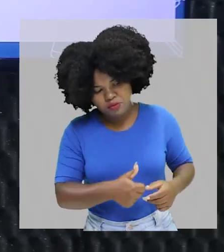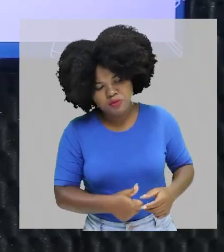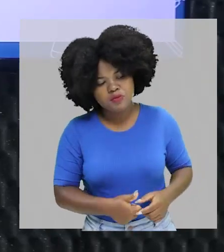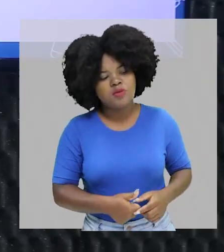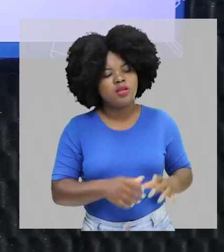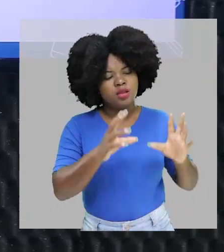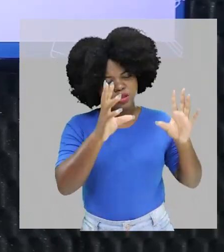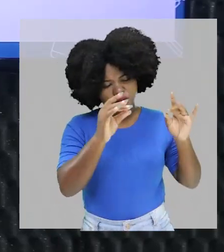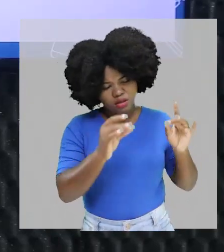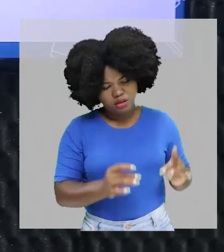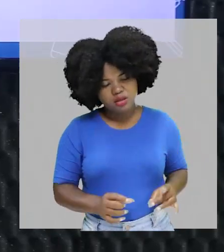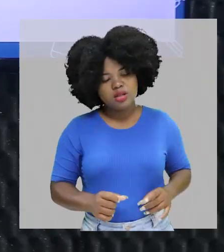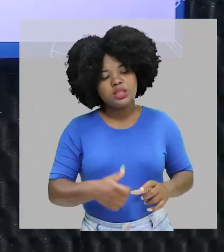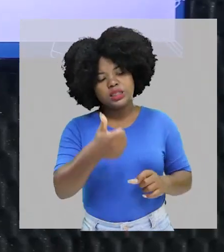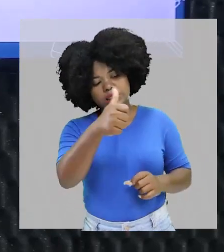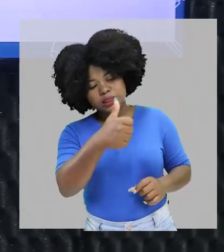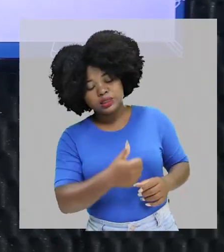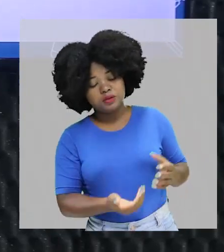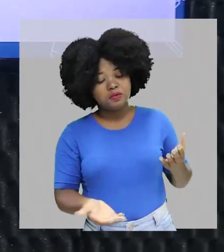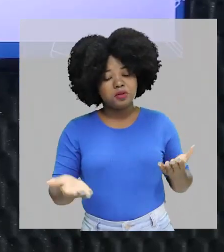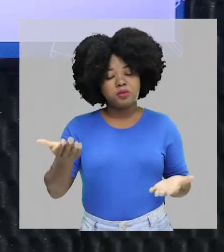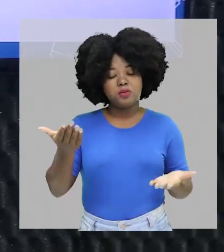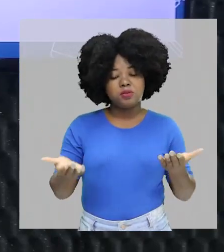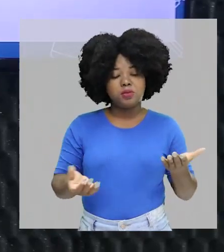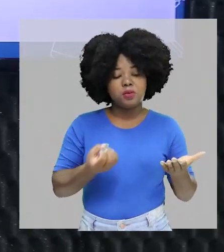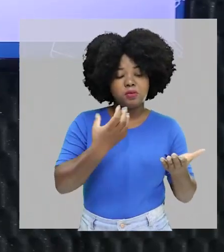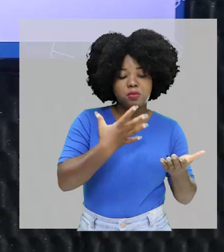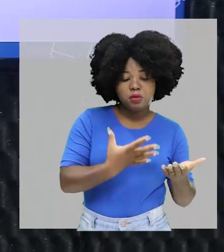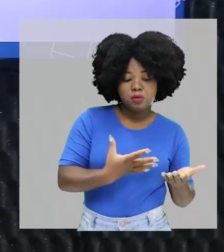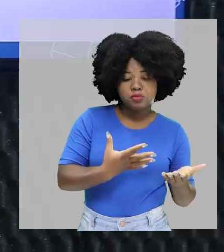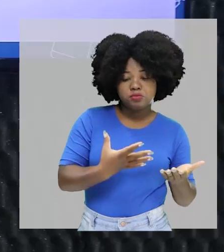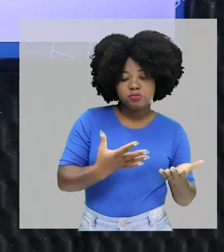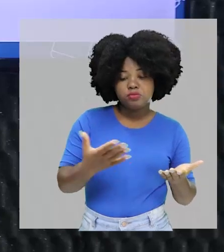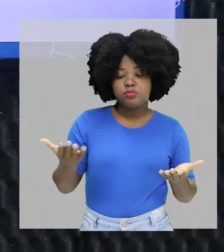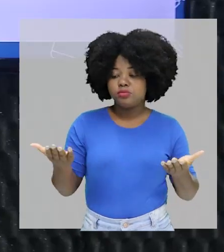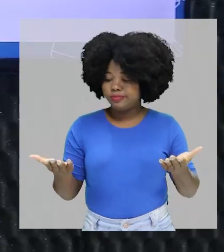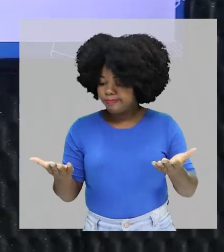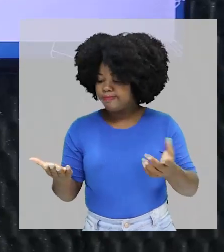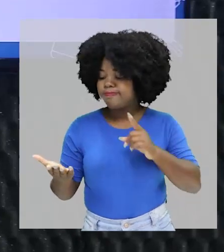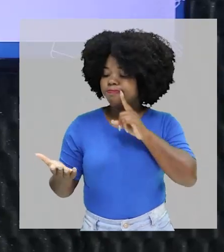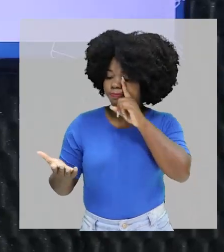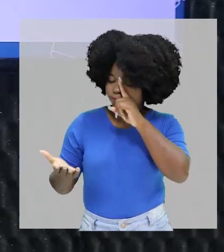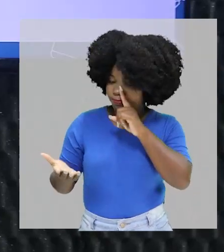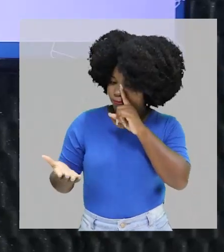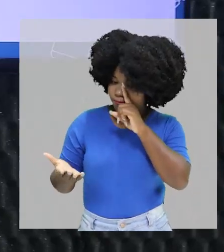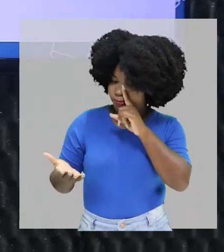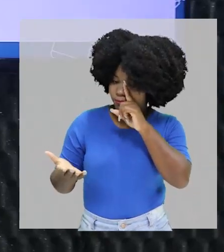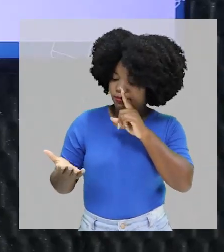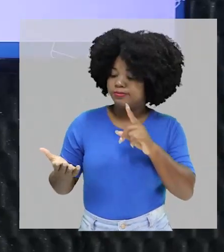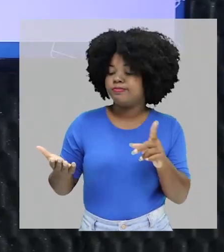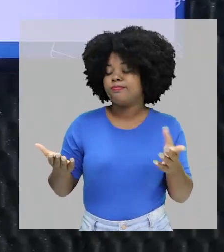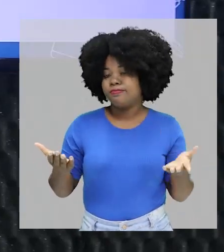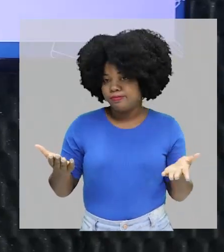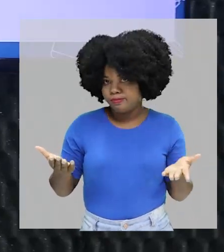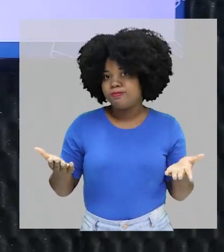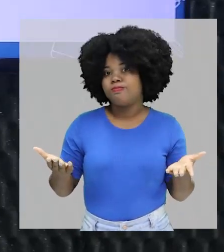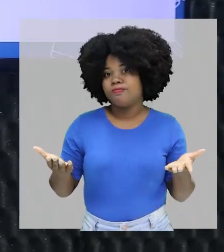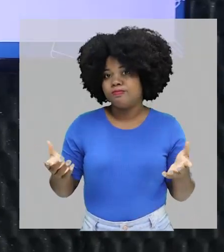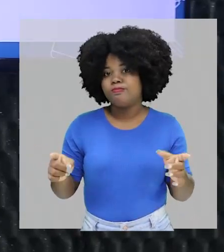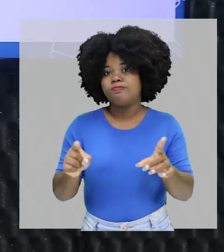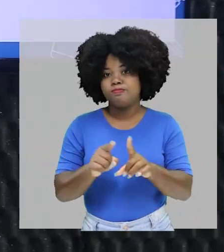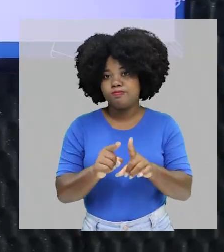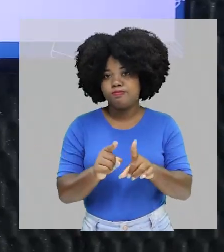nessa avaliação, né, ele vai comparar os benefícios com os sintomas, os